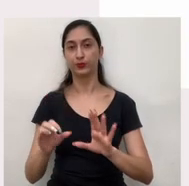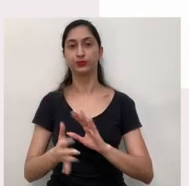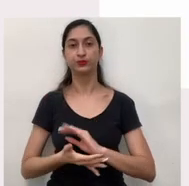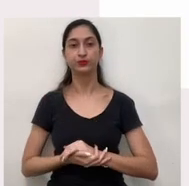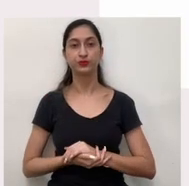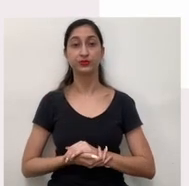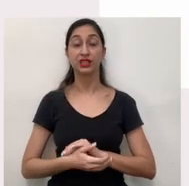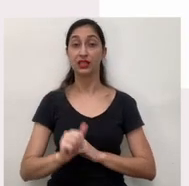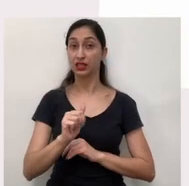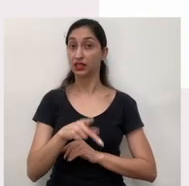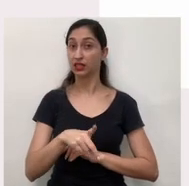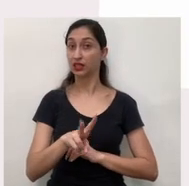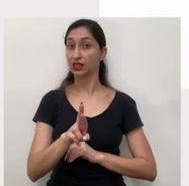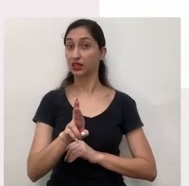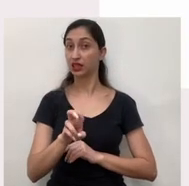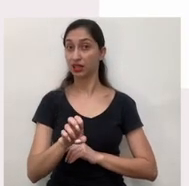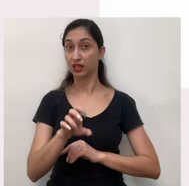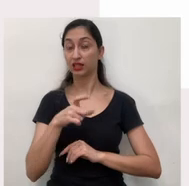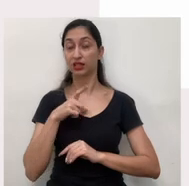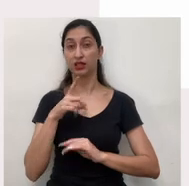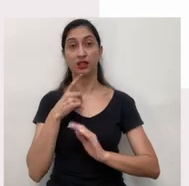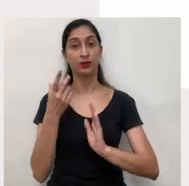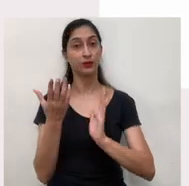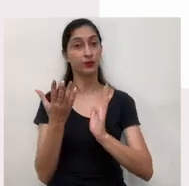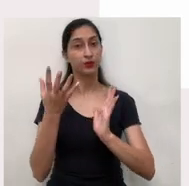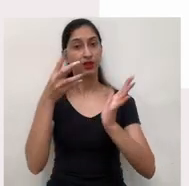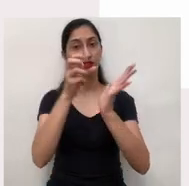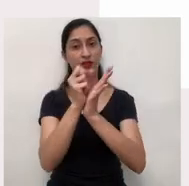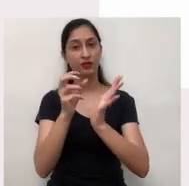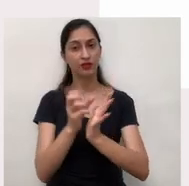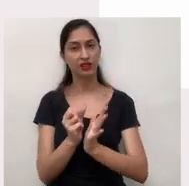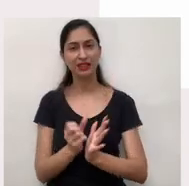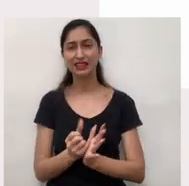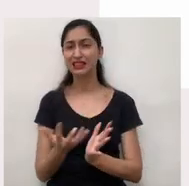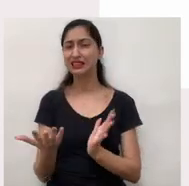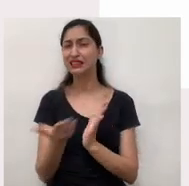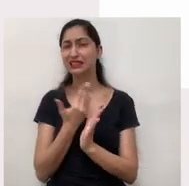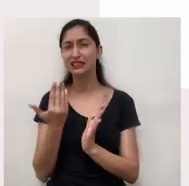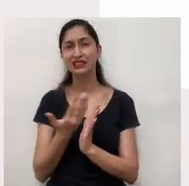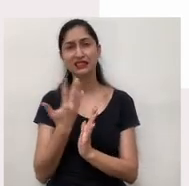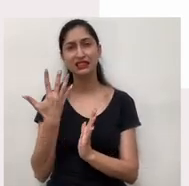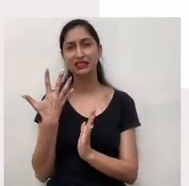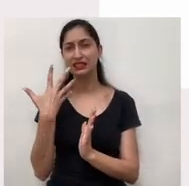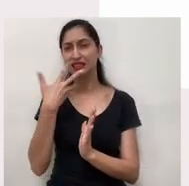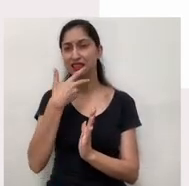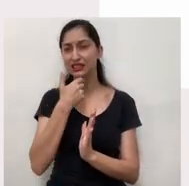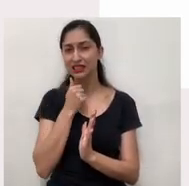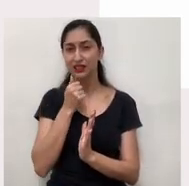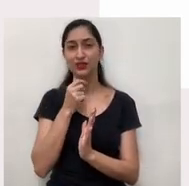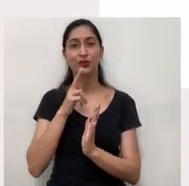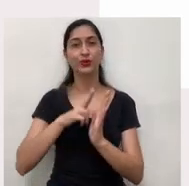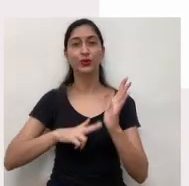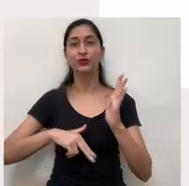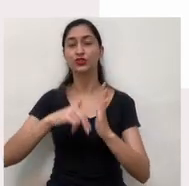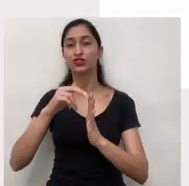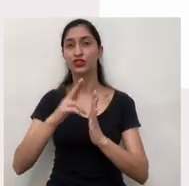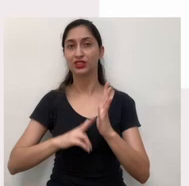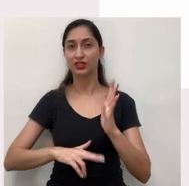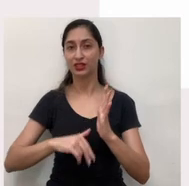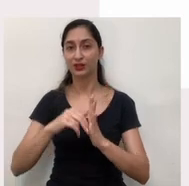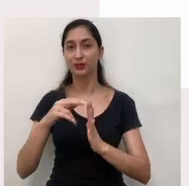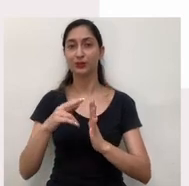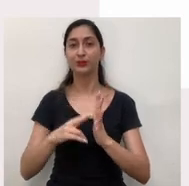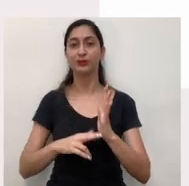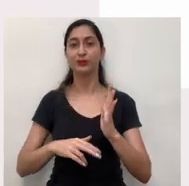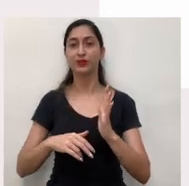André Sodoval, com um inventário gráfico lindíssimo, feito com tinta gráfica das empenas